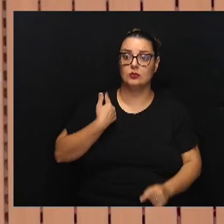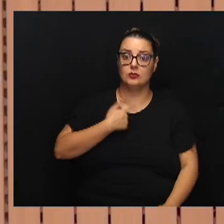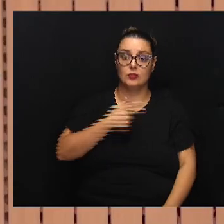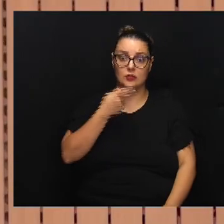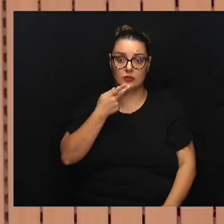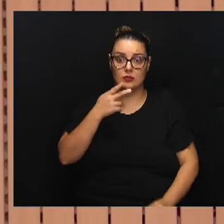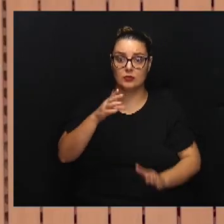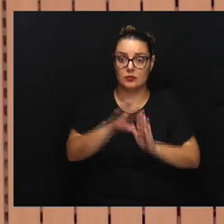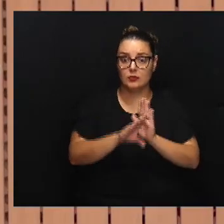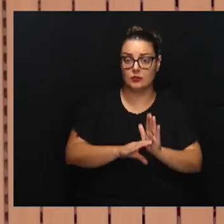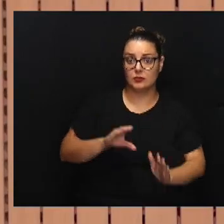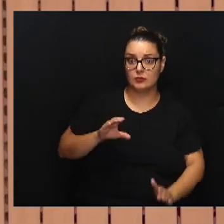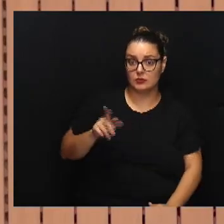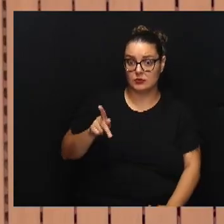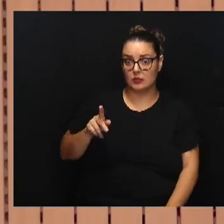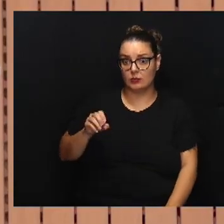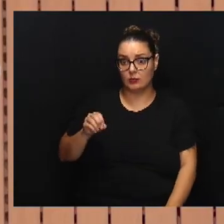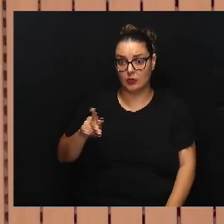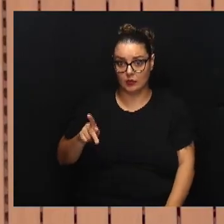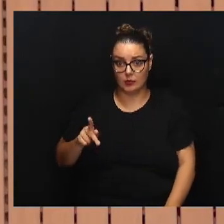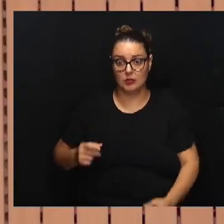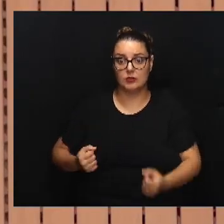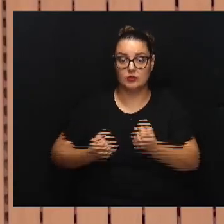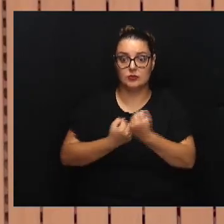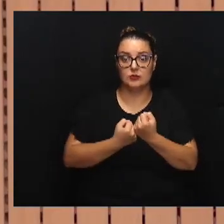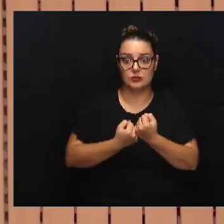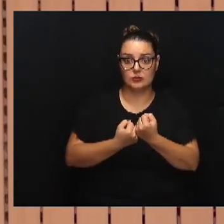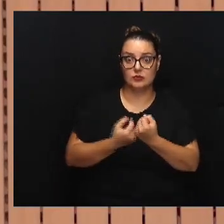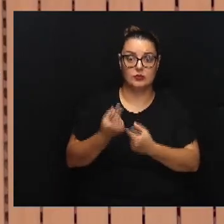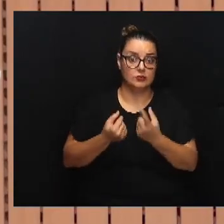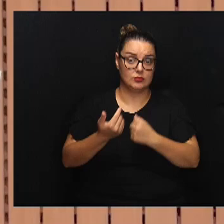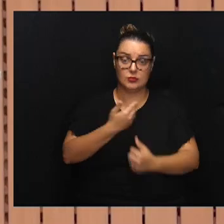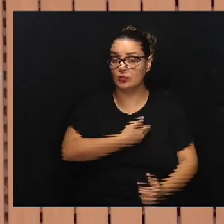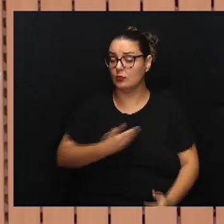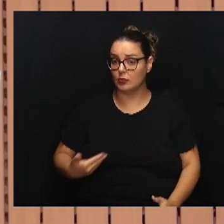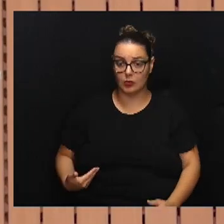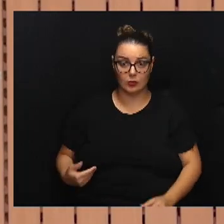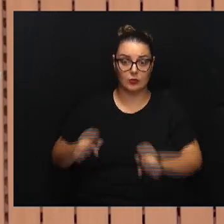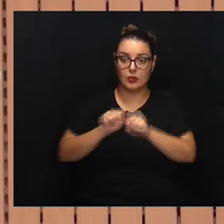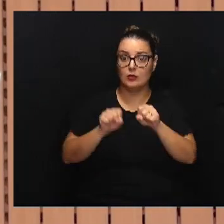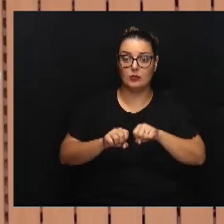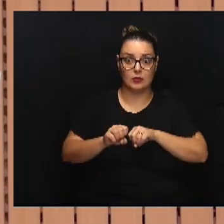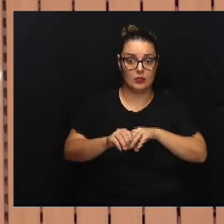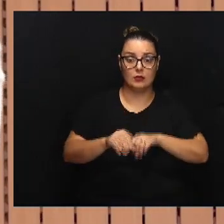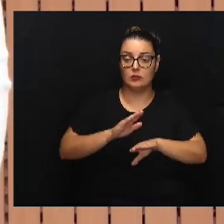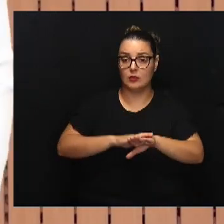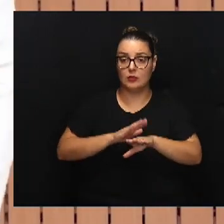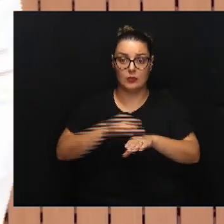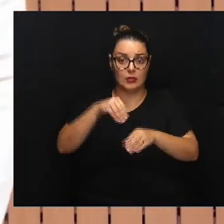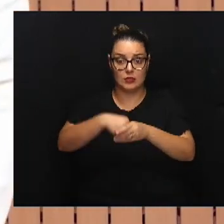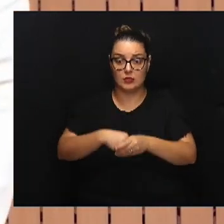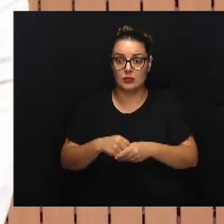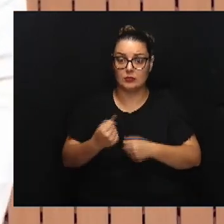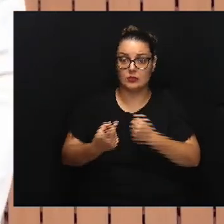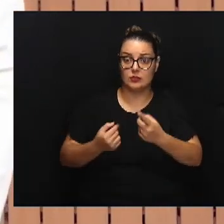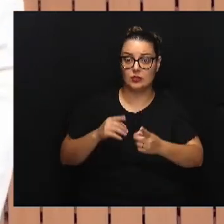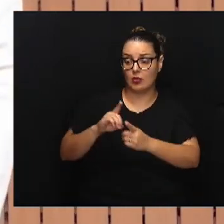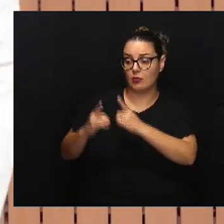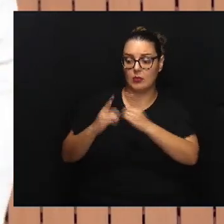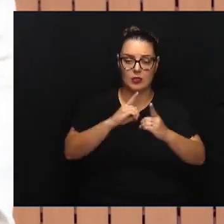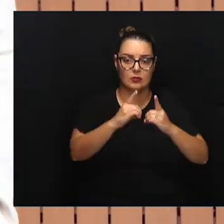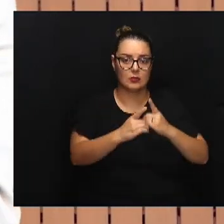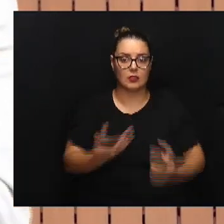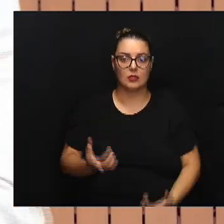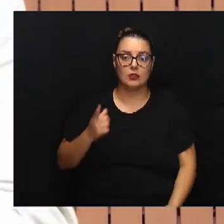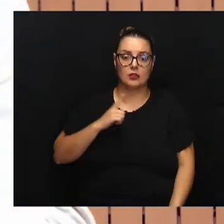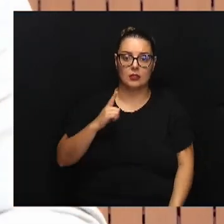programa, CEPOP, que é de apoio com dinheiro público. O sistema educacional ele funciona dentro de determinadas dinâmicas. Ele